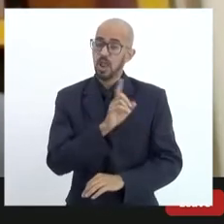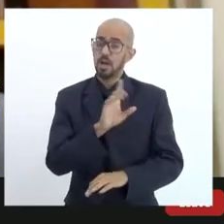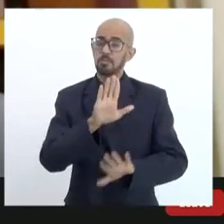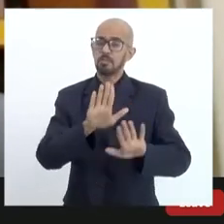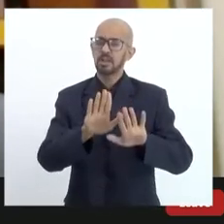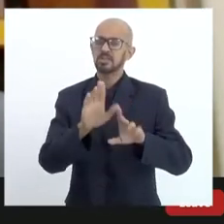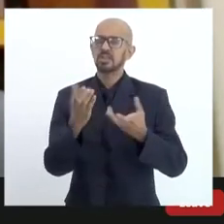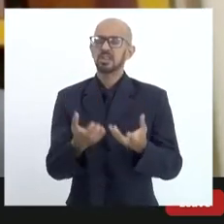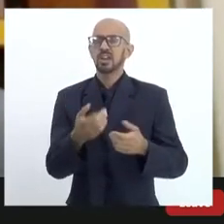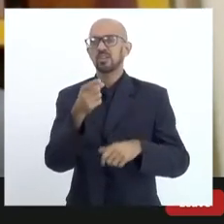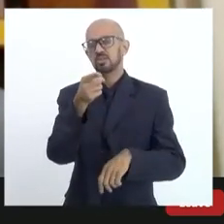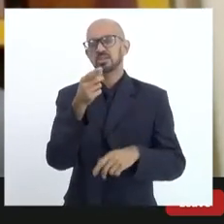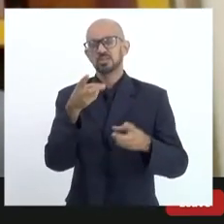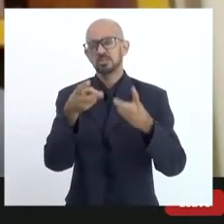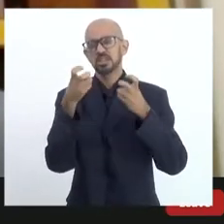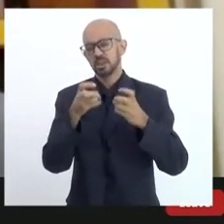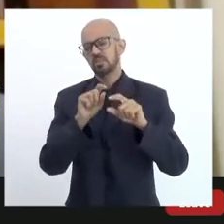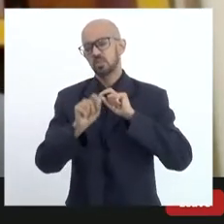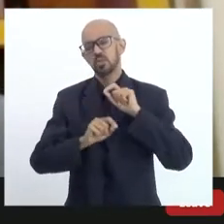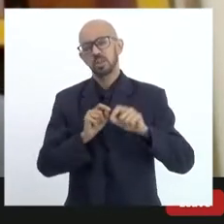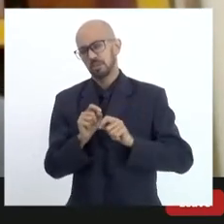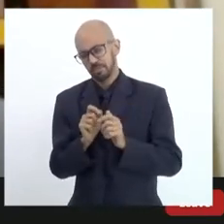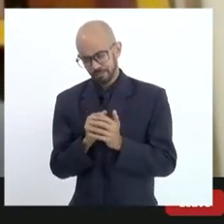quero chamar a atenção é, numa semana em que